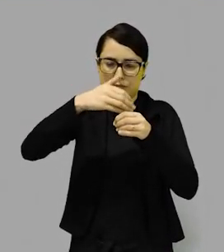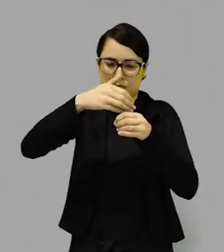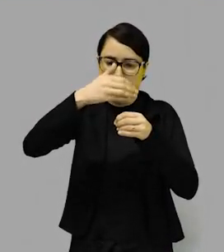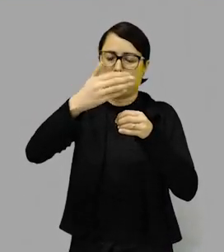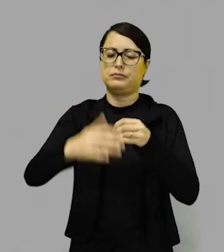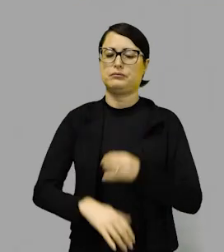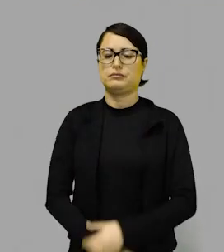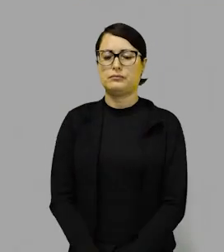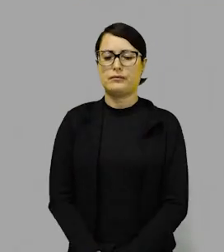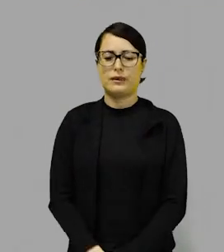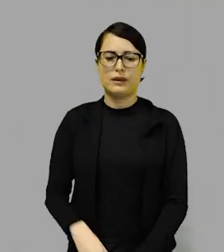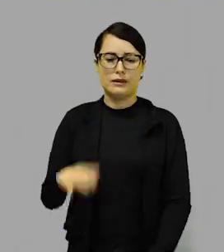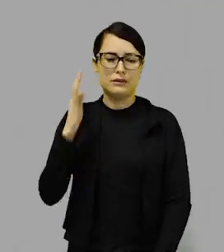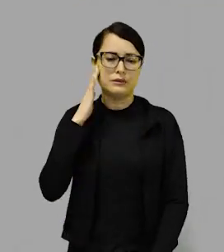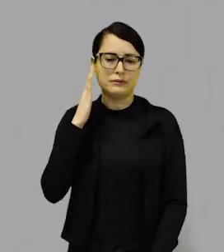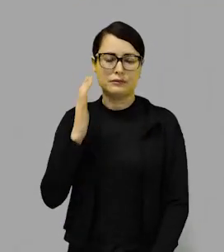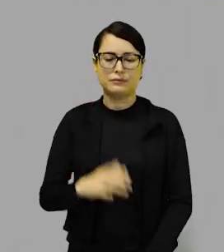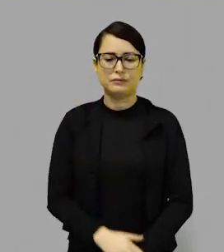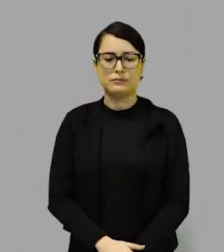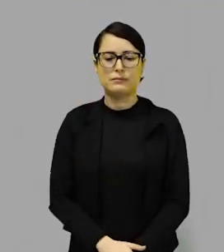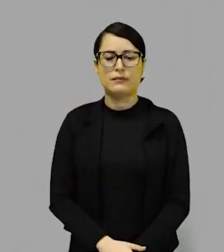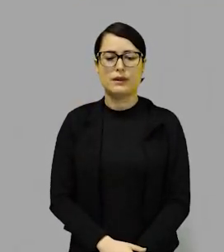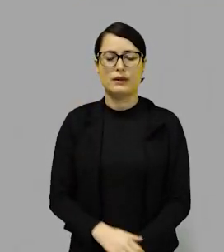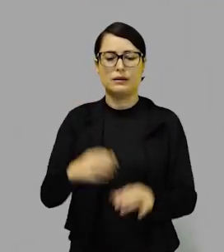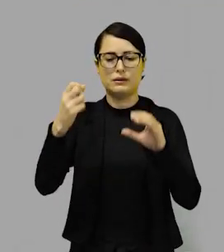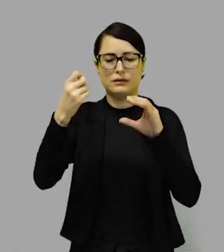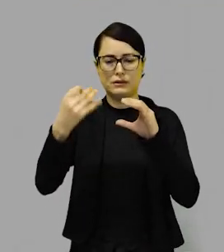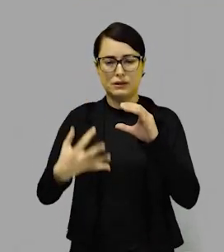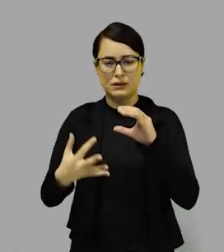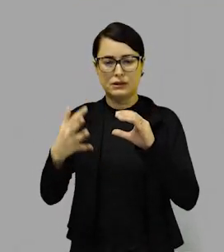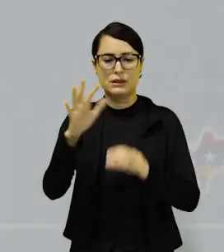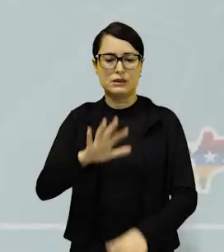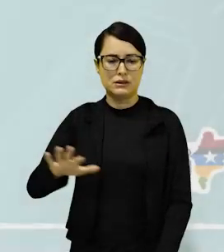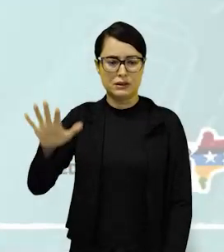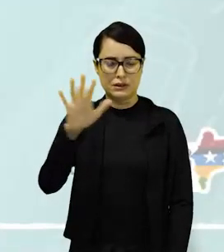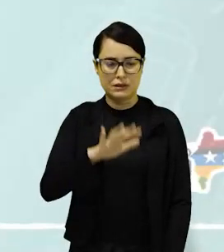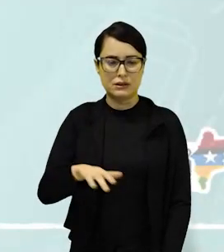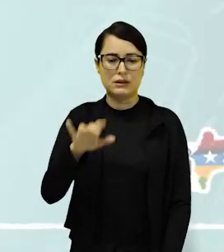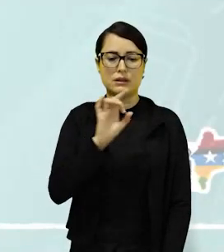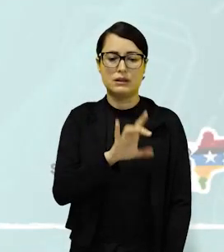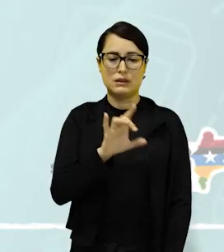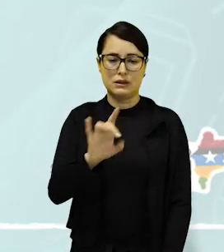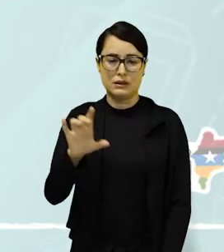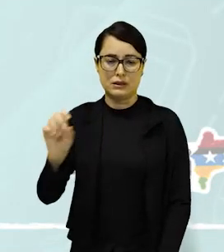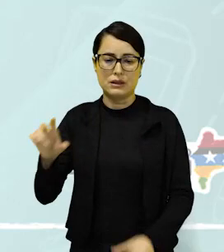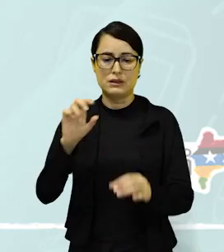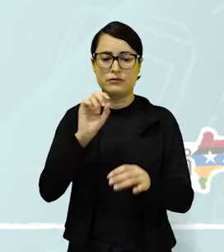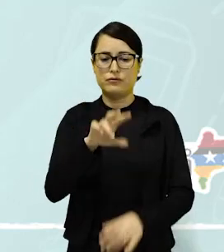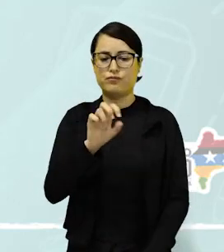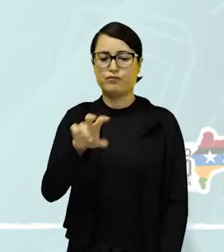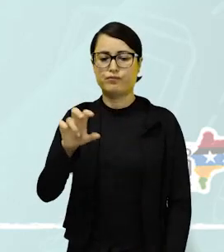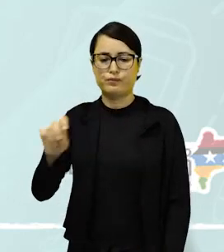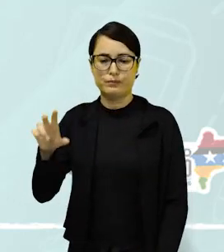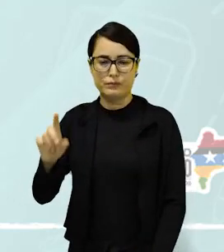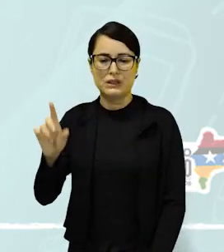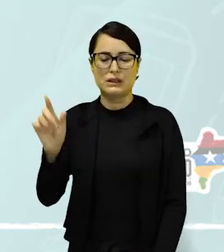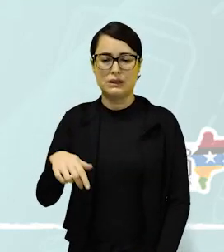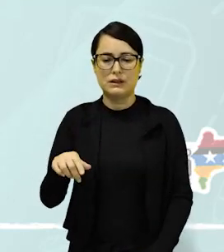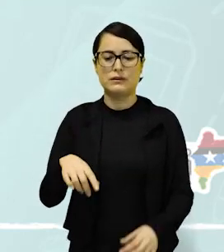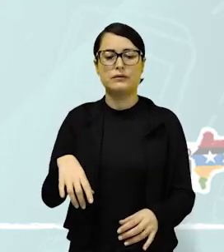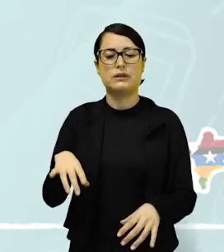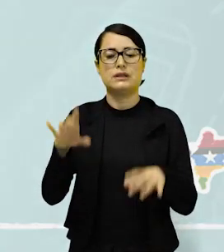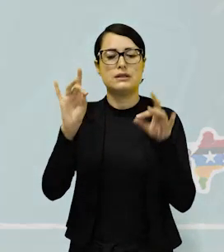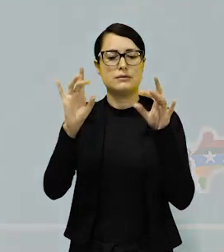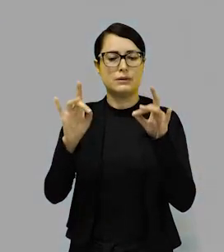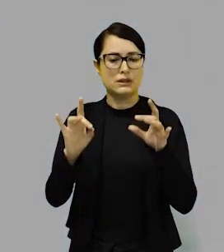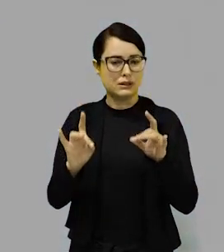Então, falando ainda aqui de características gerais, cada espécie viral ela é altamente